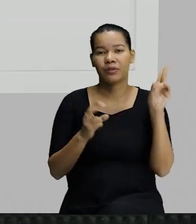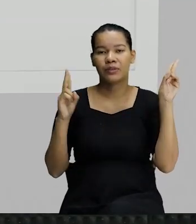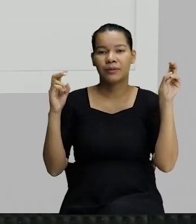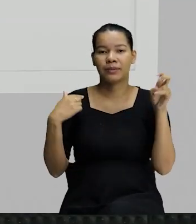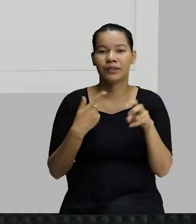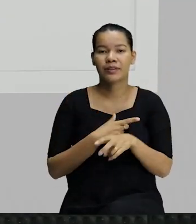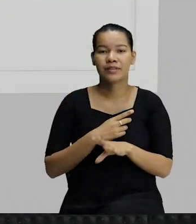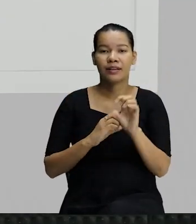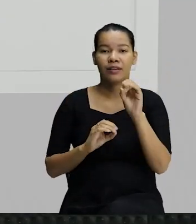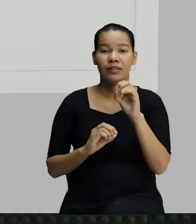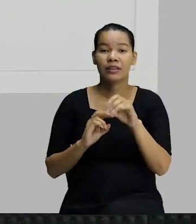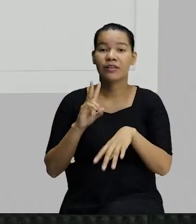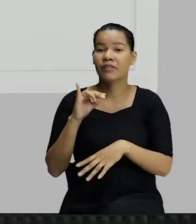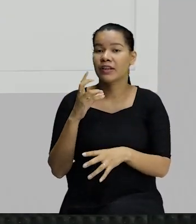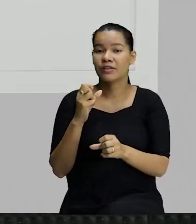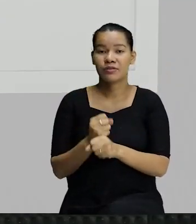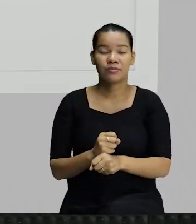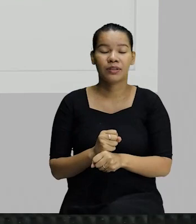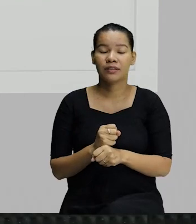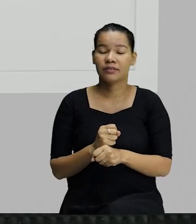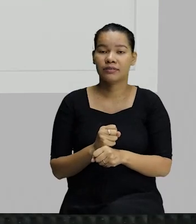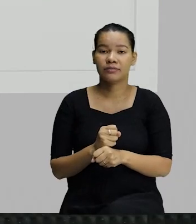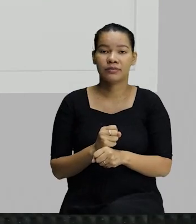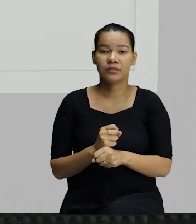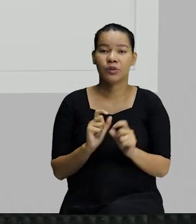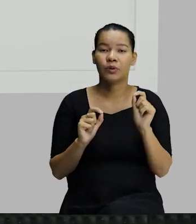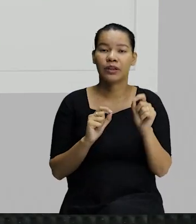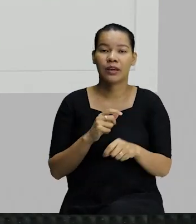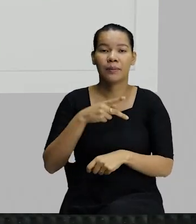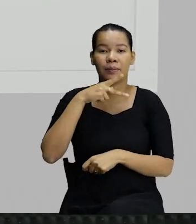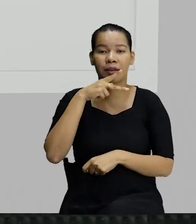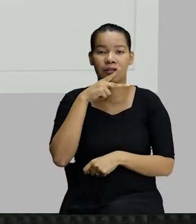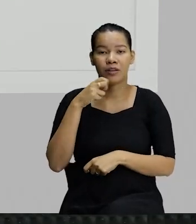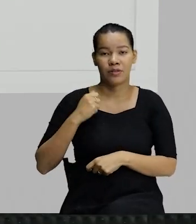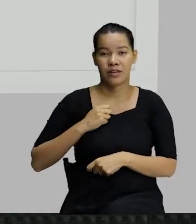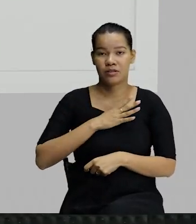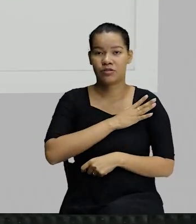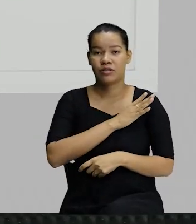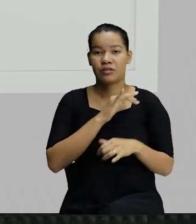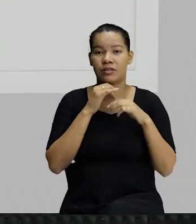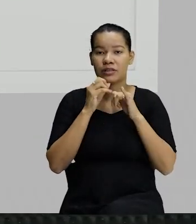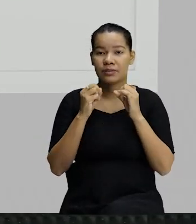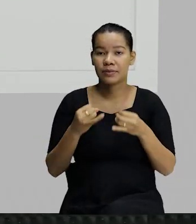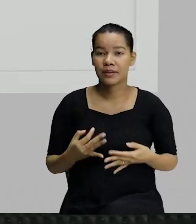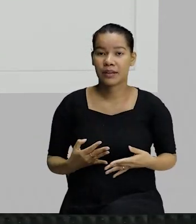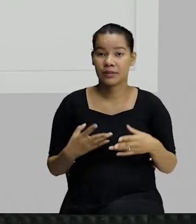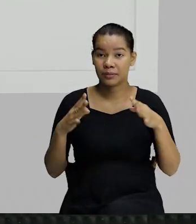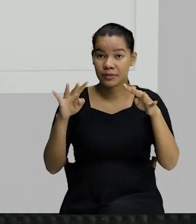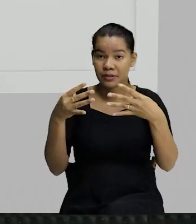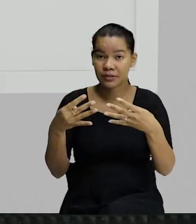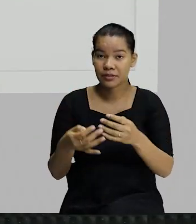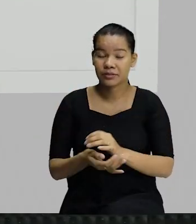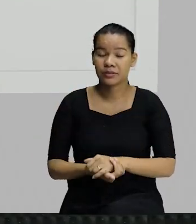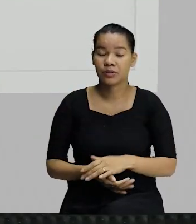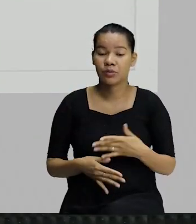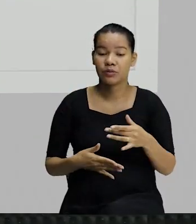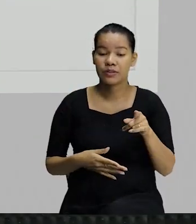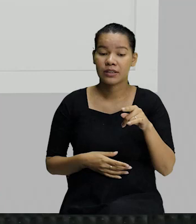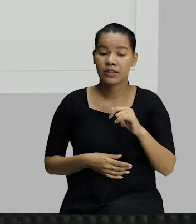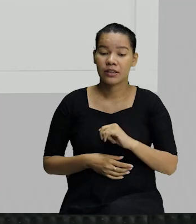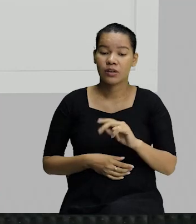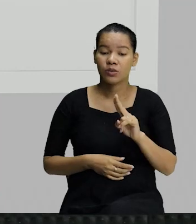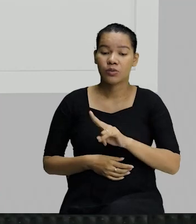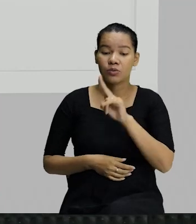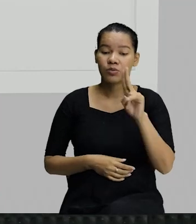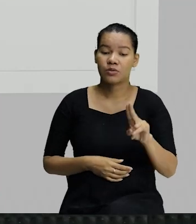nossa aula e que vai resumir muito o que Platão, Sócrates e Aristóteles falaram. Presta atenção nisso aqui. Quando você pega a